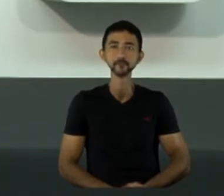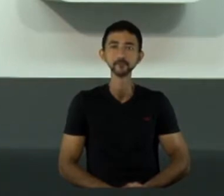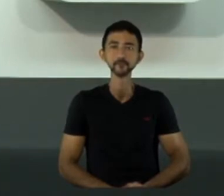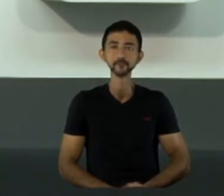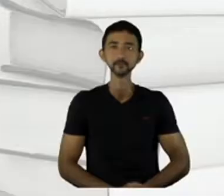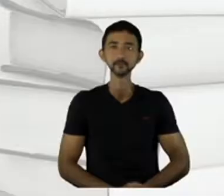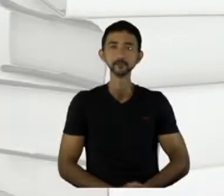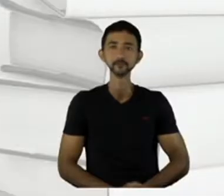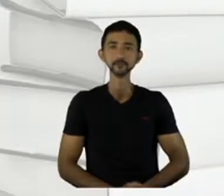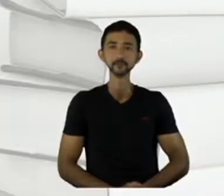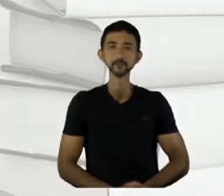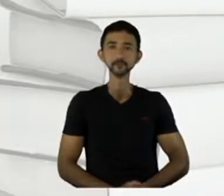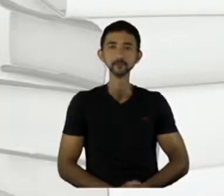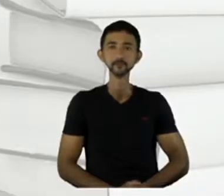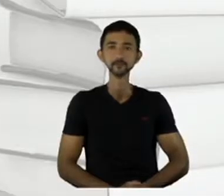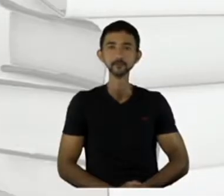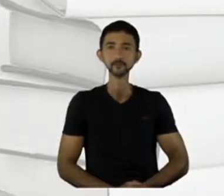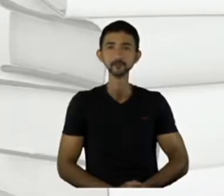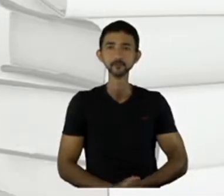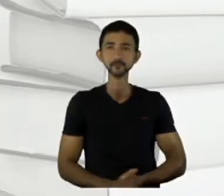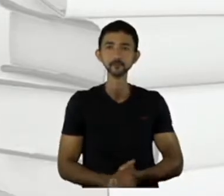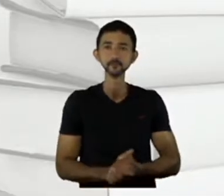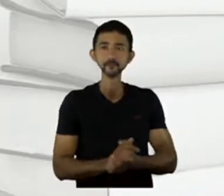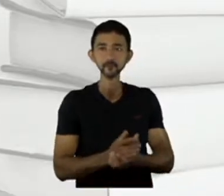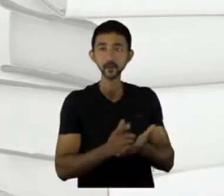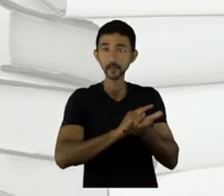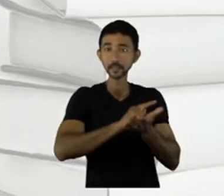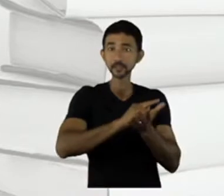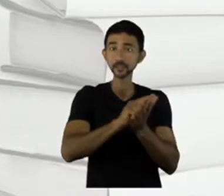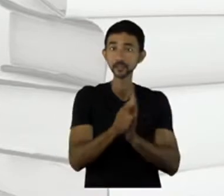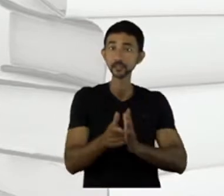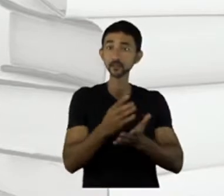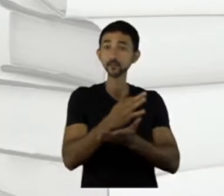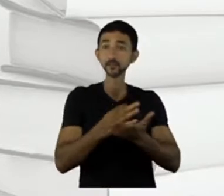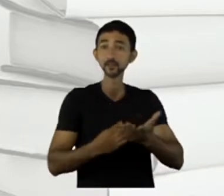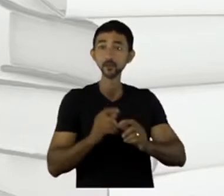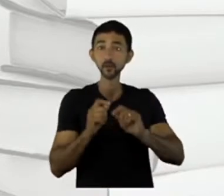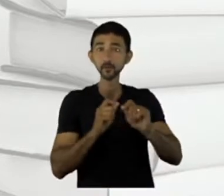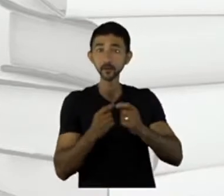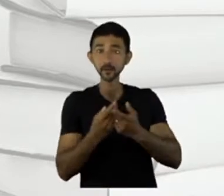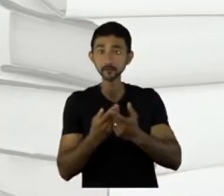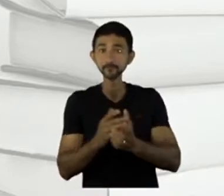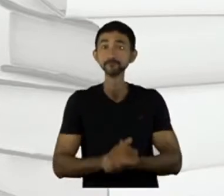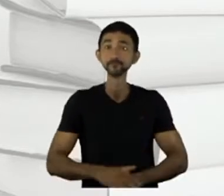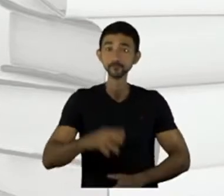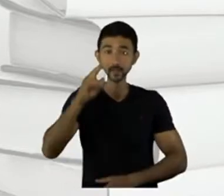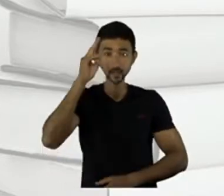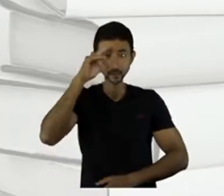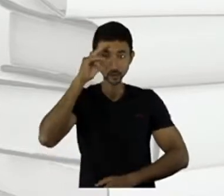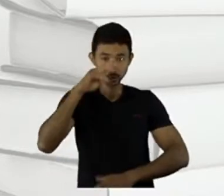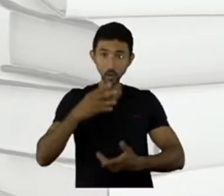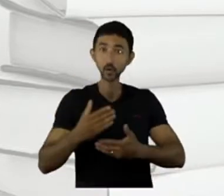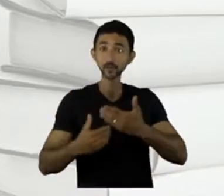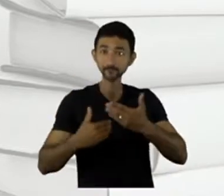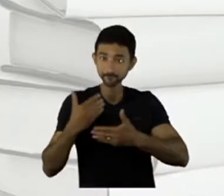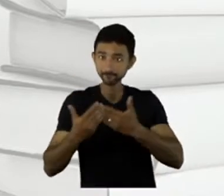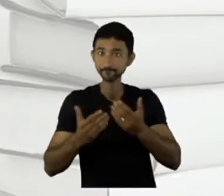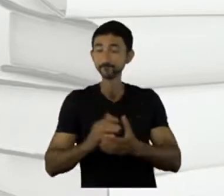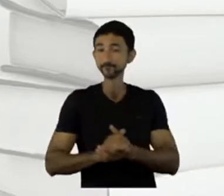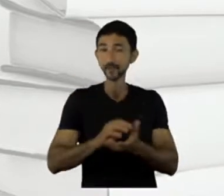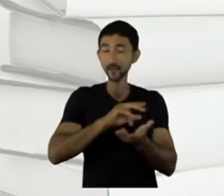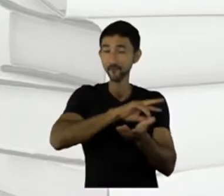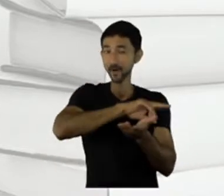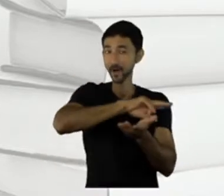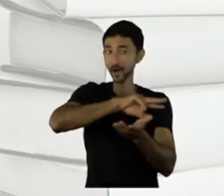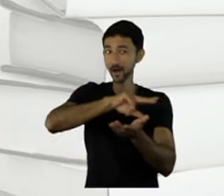Bom, nós vamos trabalhar o gênero textual, mitos e lendas. Vocês já estudaram que nós temos